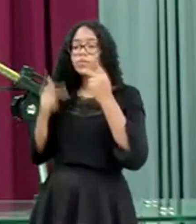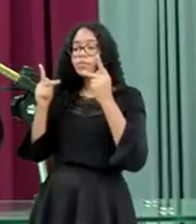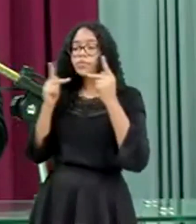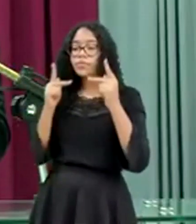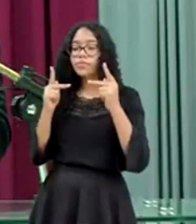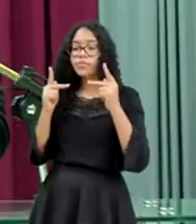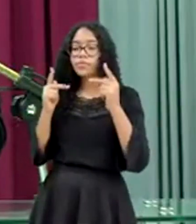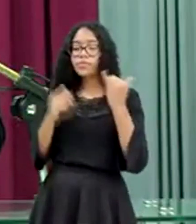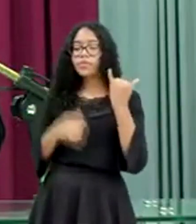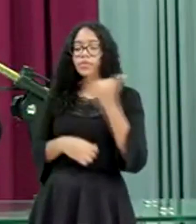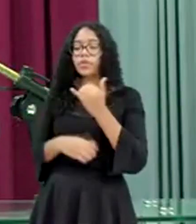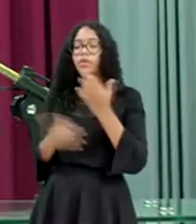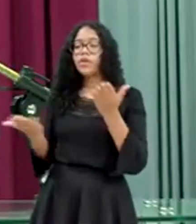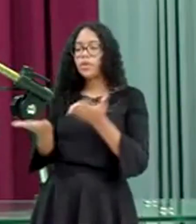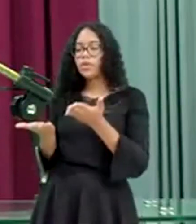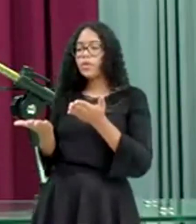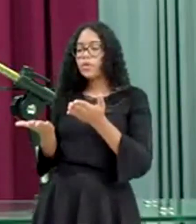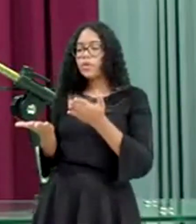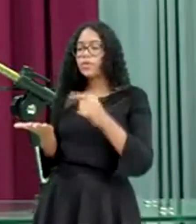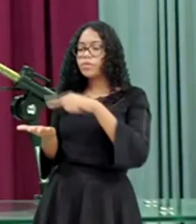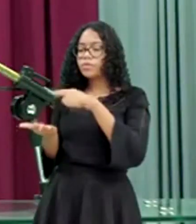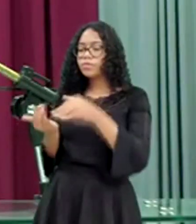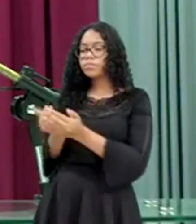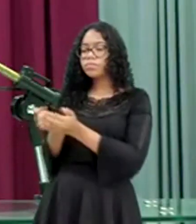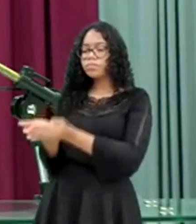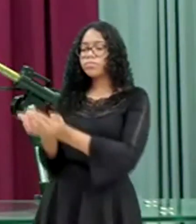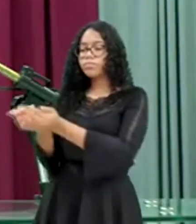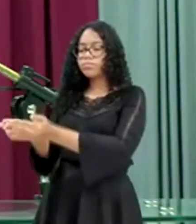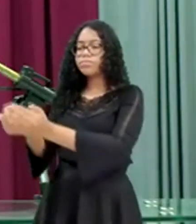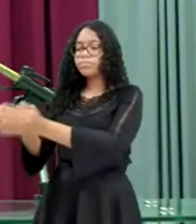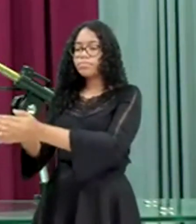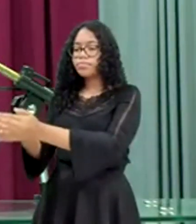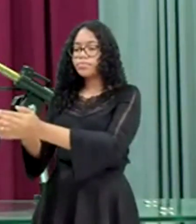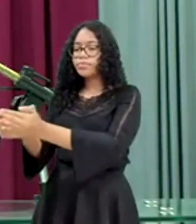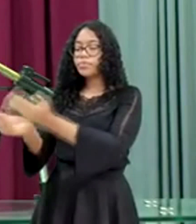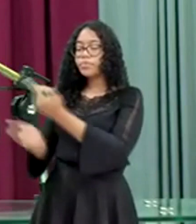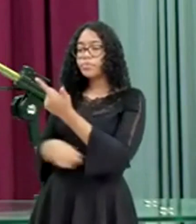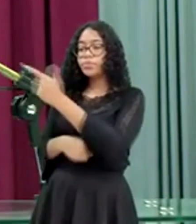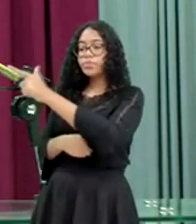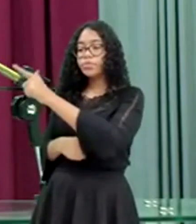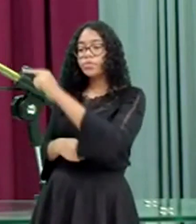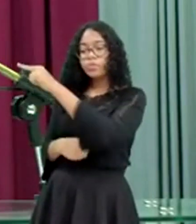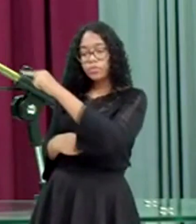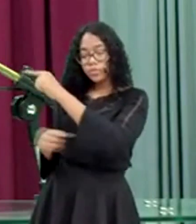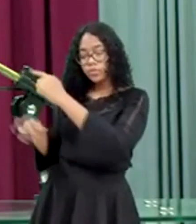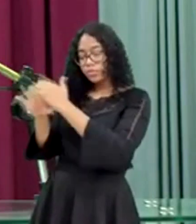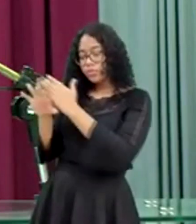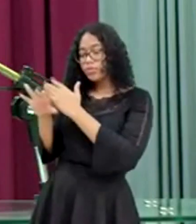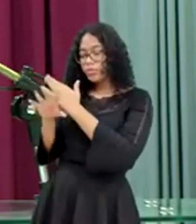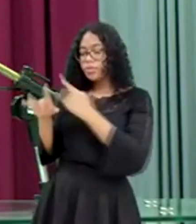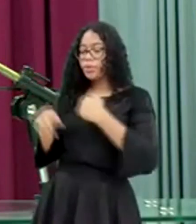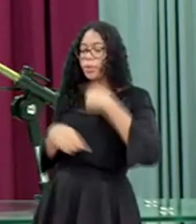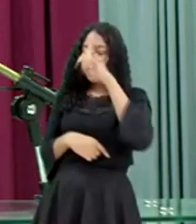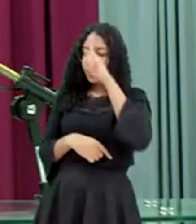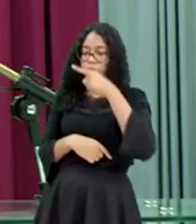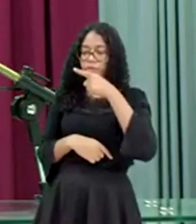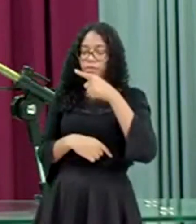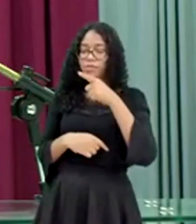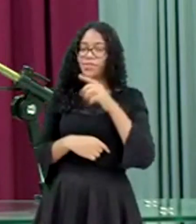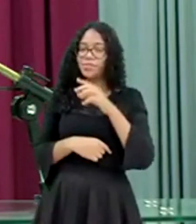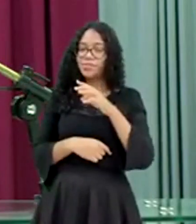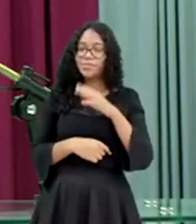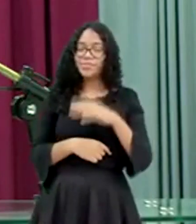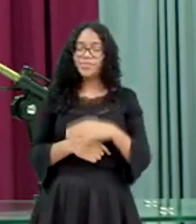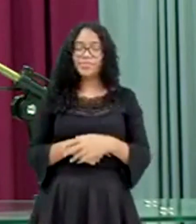vocês pegam o barco e vão ali para aquele lado da direita. Né? E Deus tem um negócio com